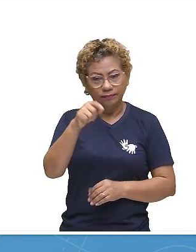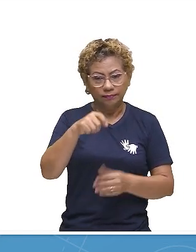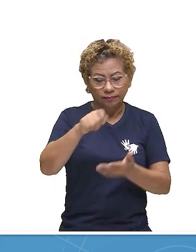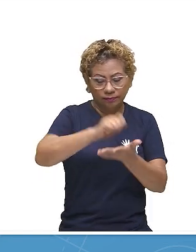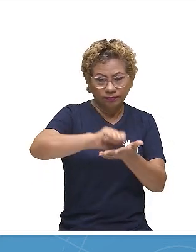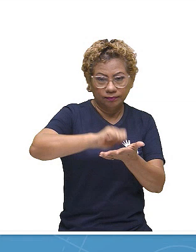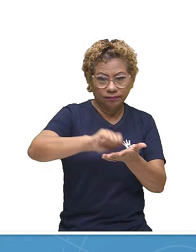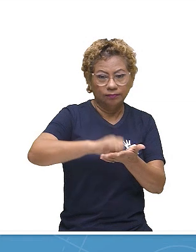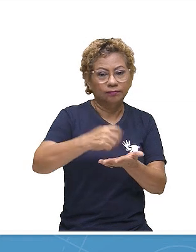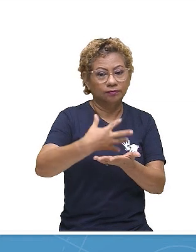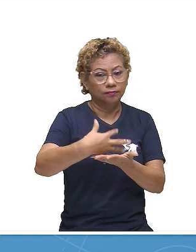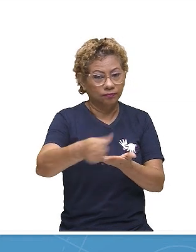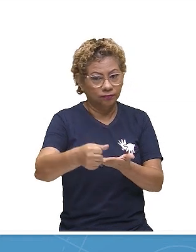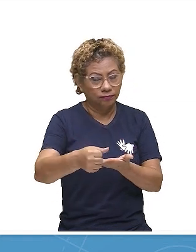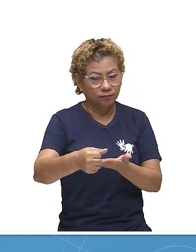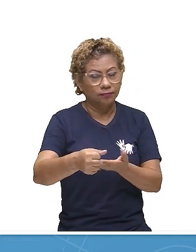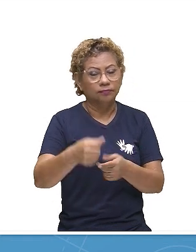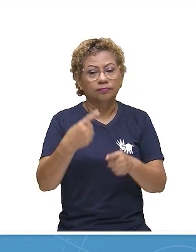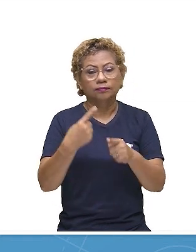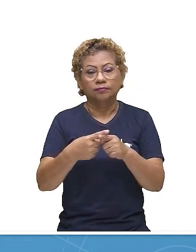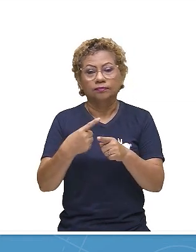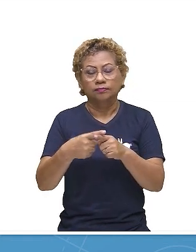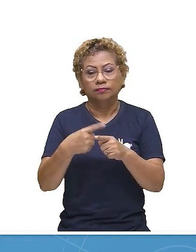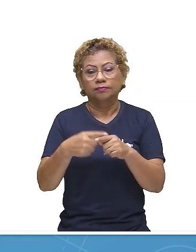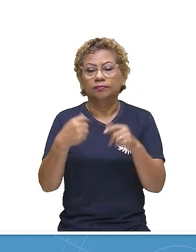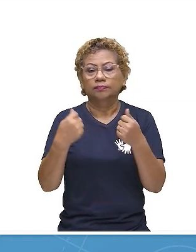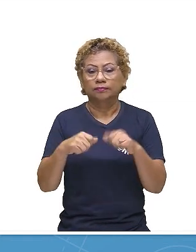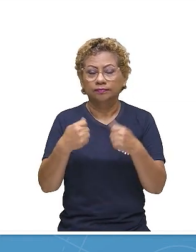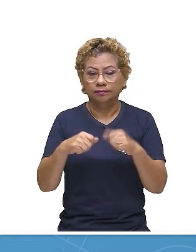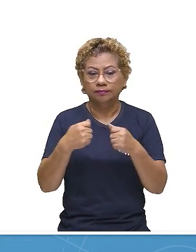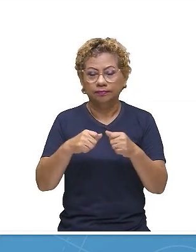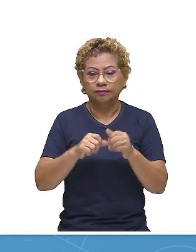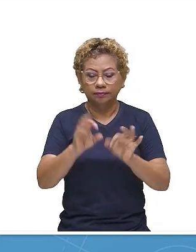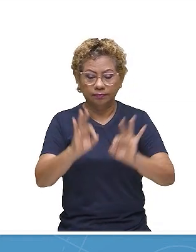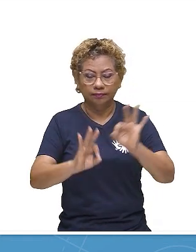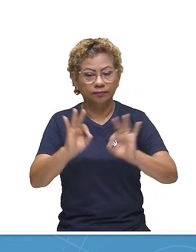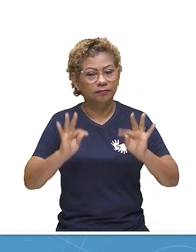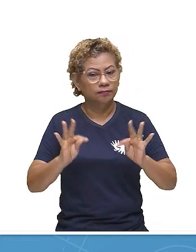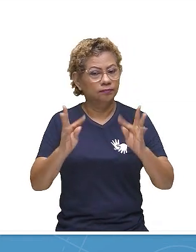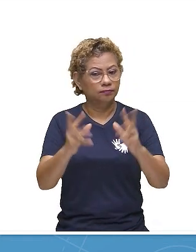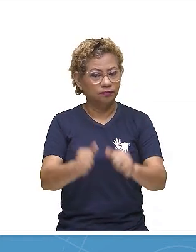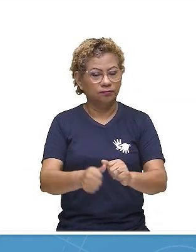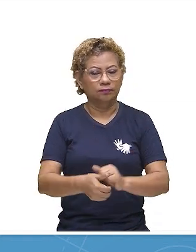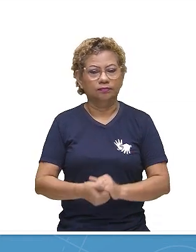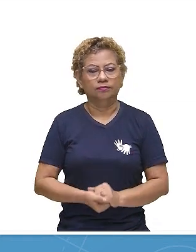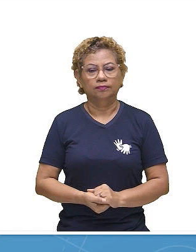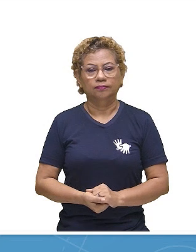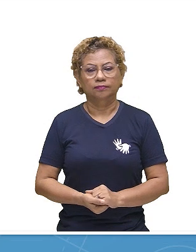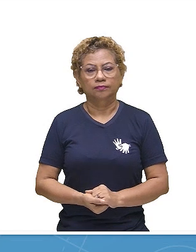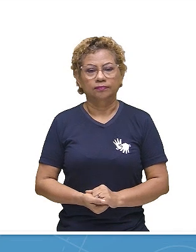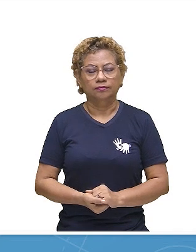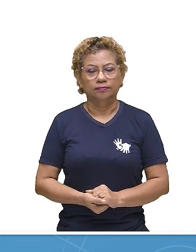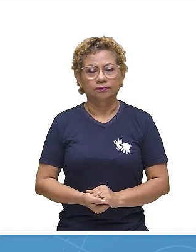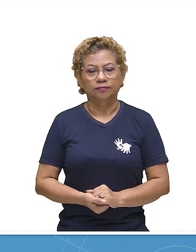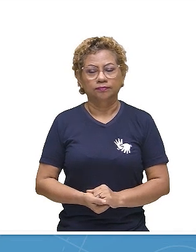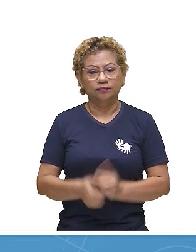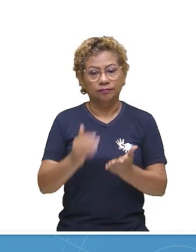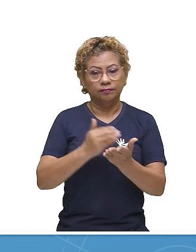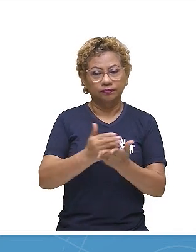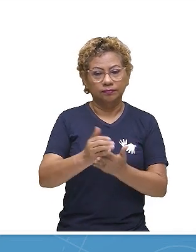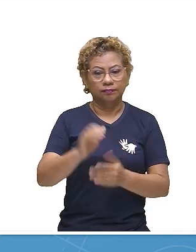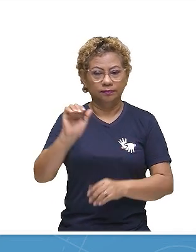daí, porque eu vou precisar do espaço para desenvolver as demais questões, tá? Então, na letra A, nós